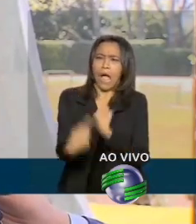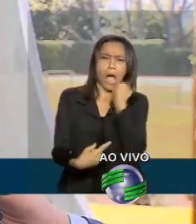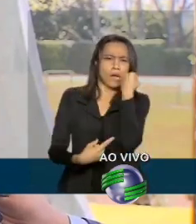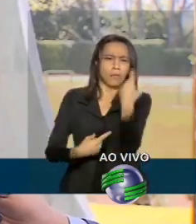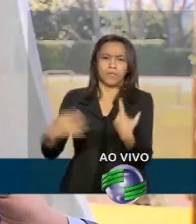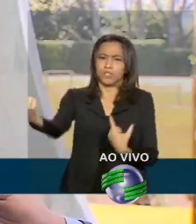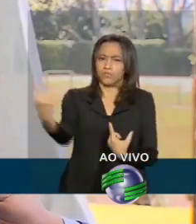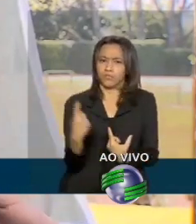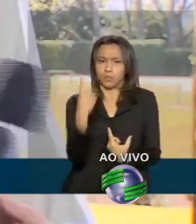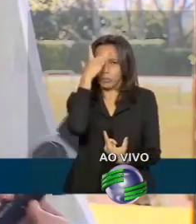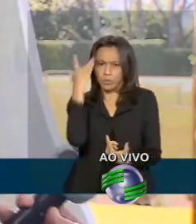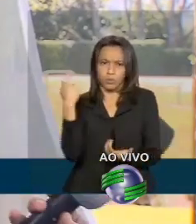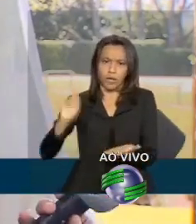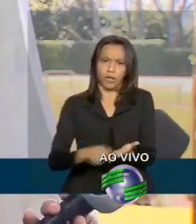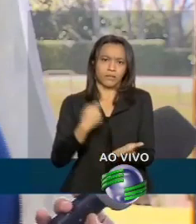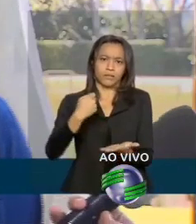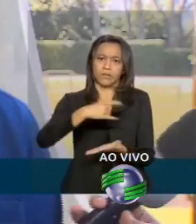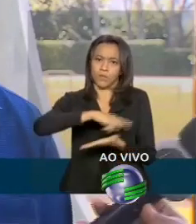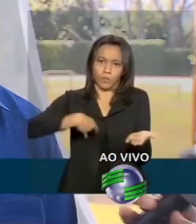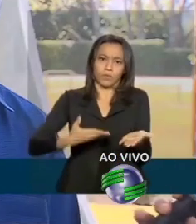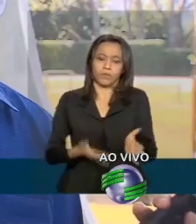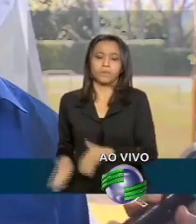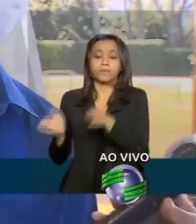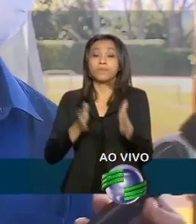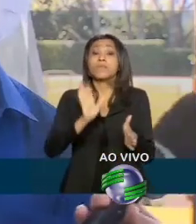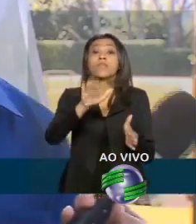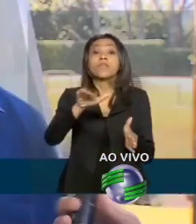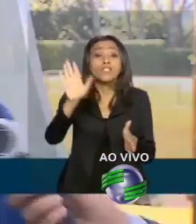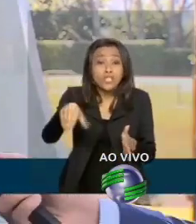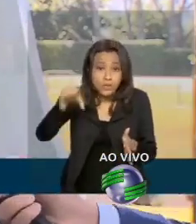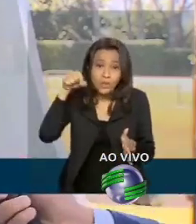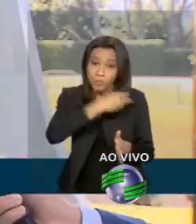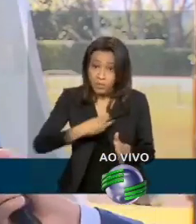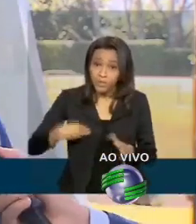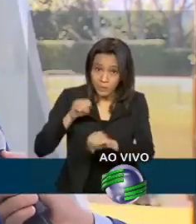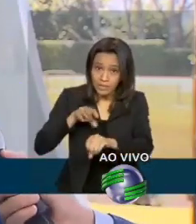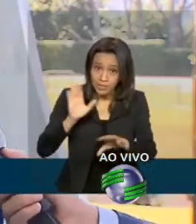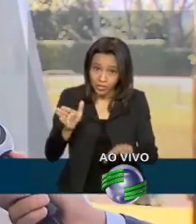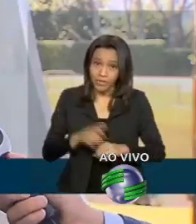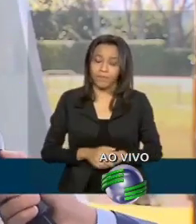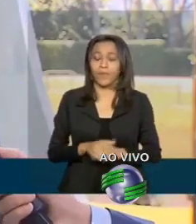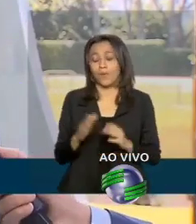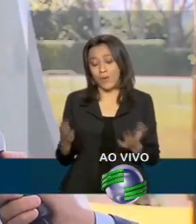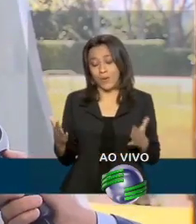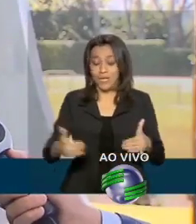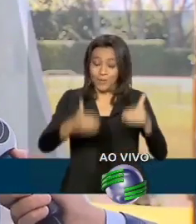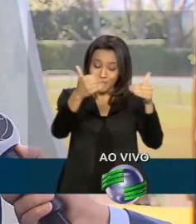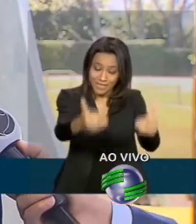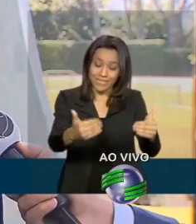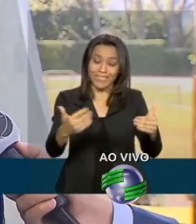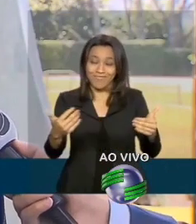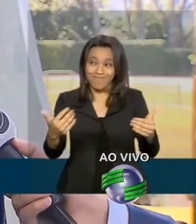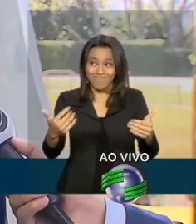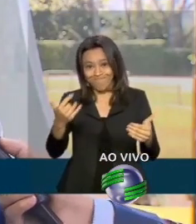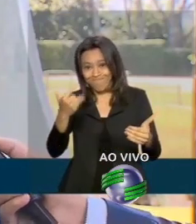pessoa para assinar algum documento. Pretende escolher o ministro da Educação nos próximos dias, presidente? Olha, é um ministério bastante complexo,